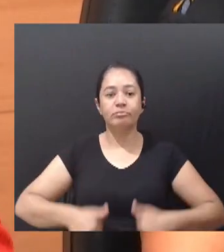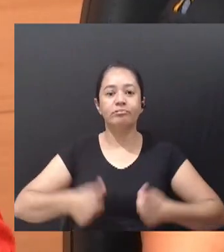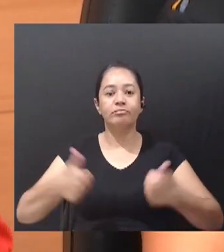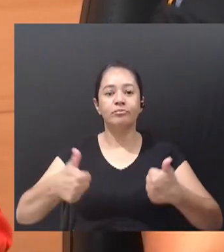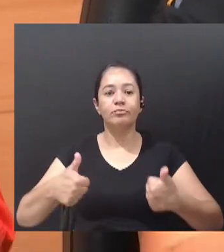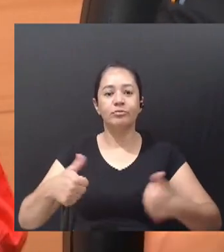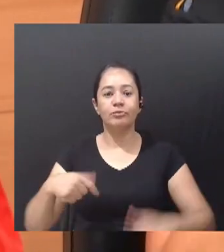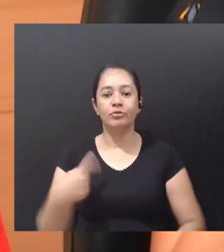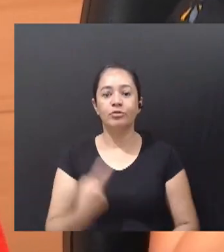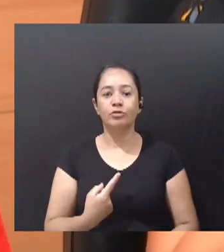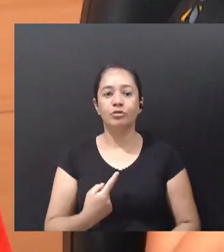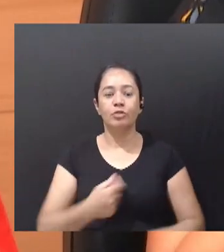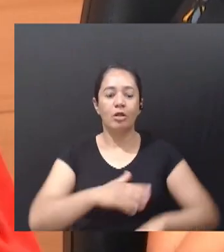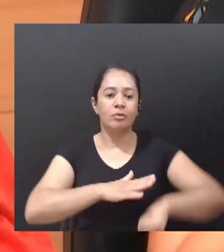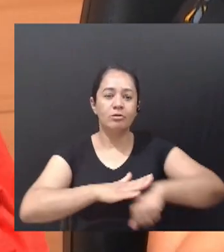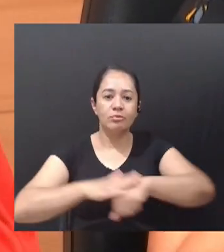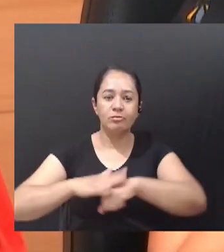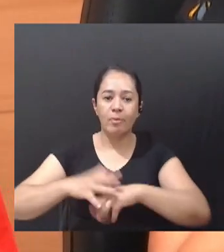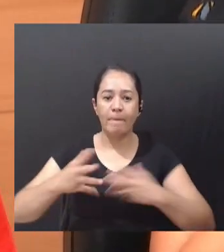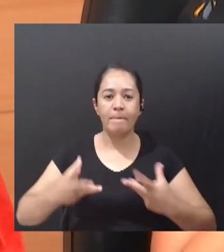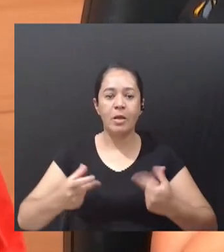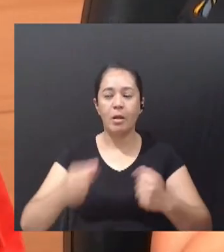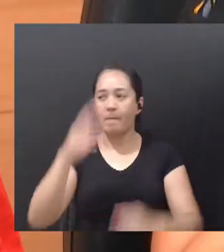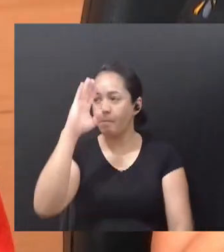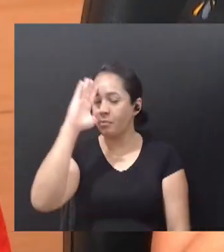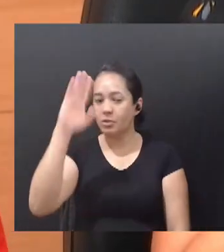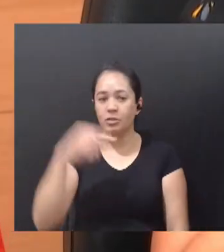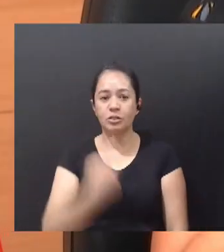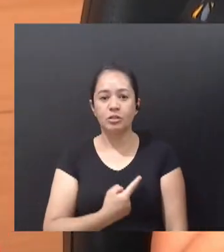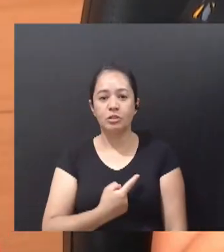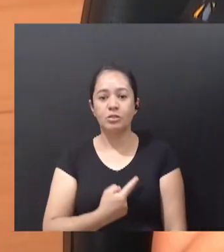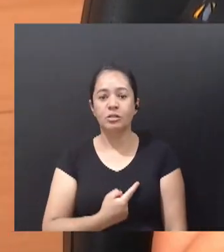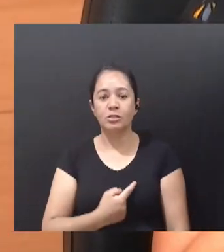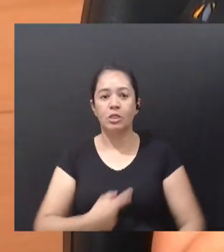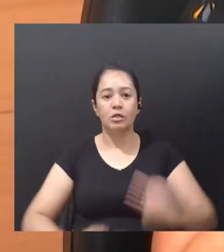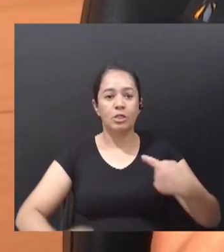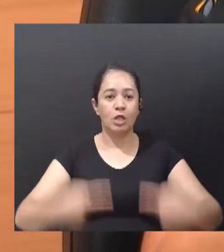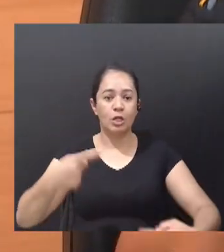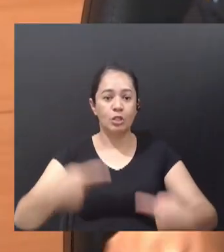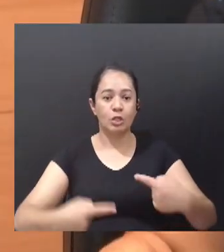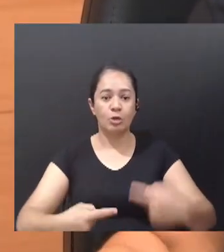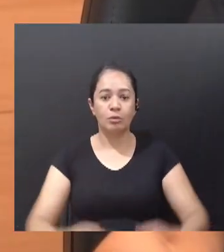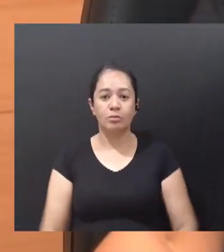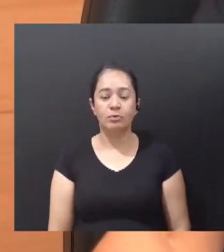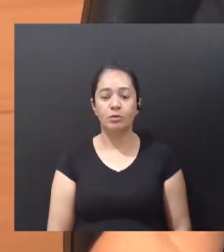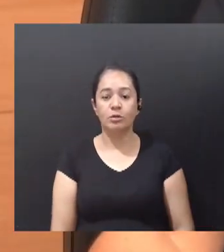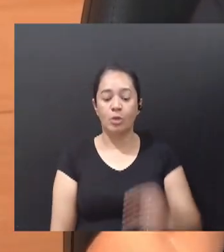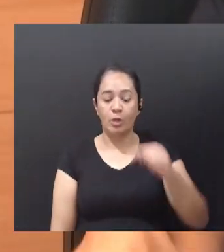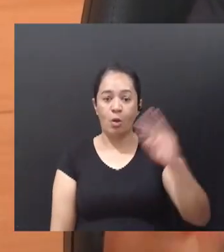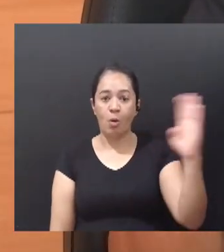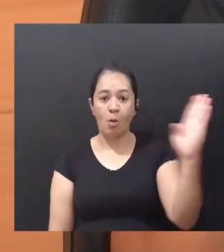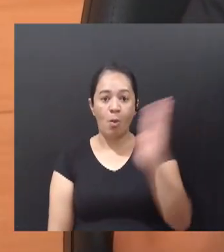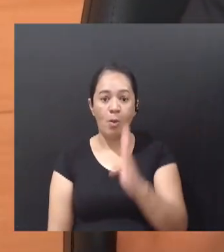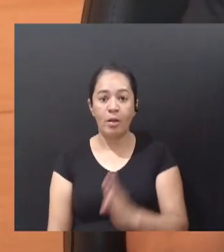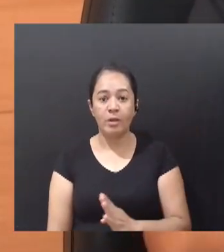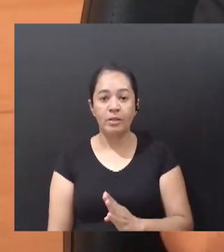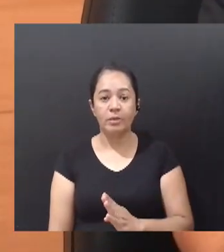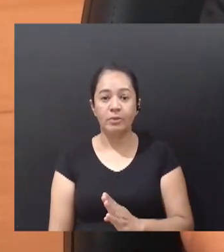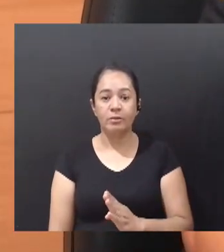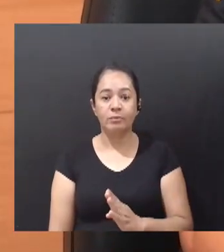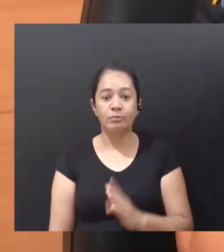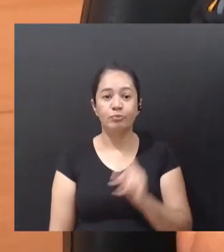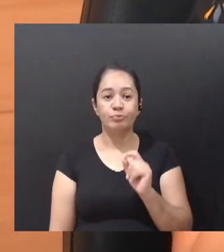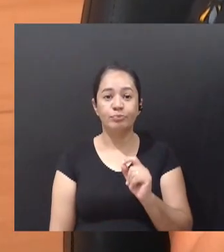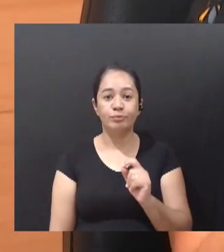grandes feitos e principalmente da nossa grande política. O Brasil perdeu e